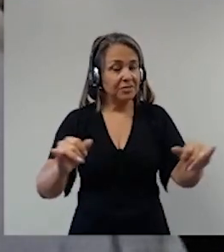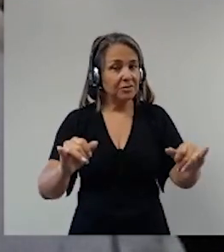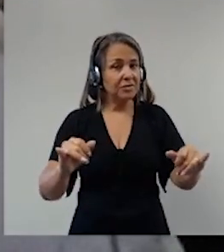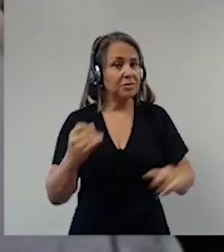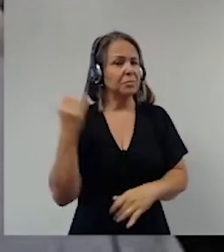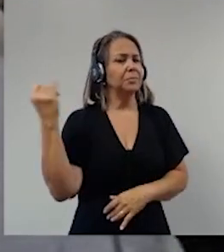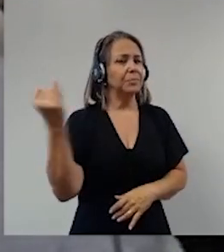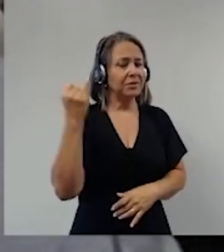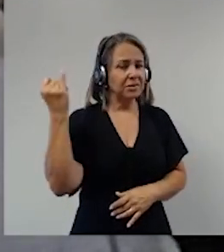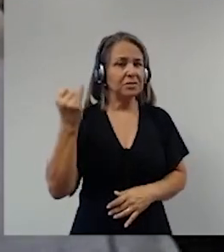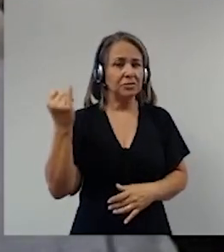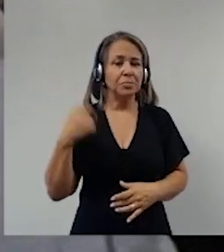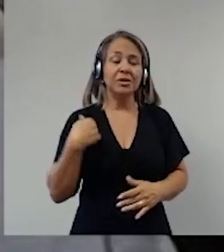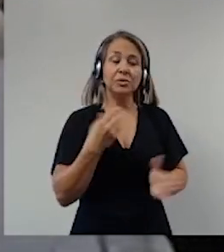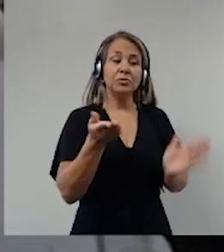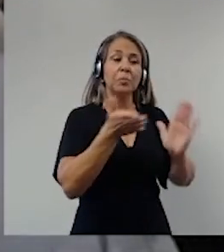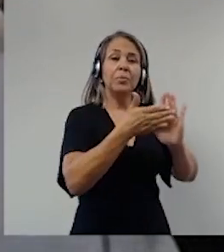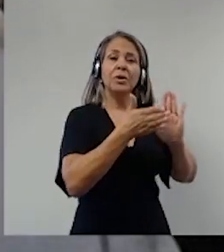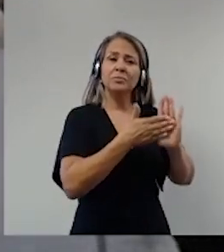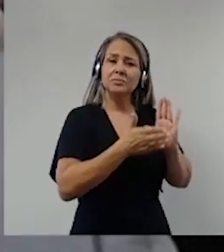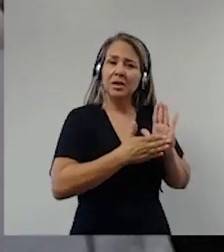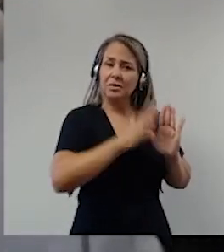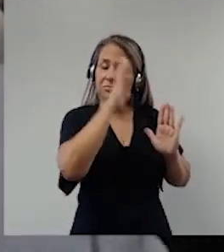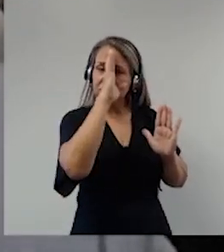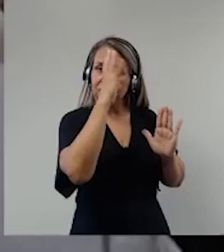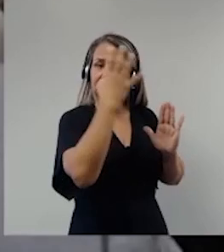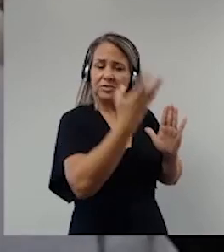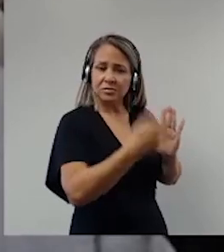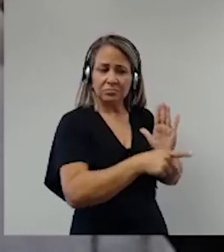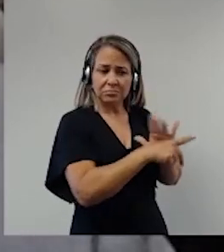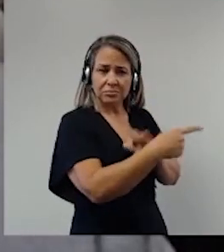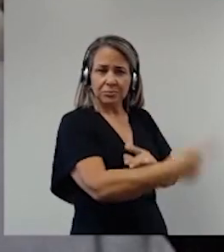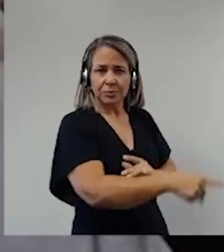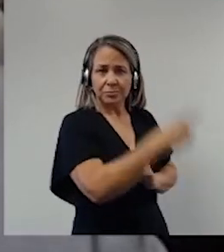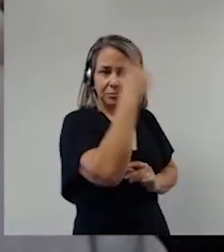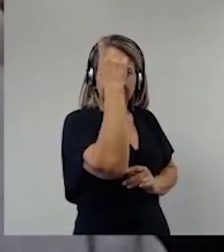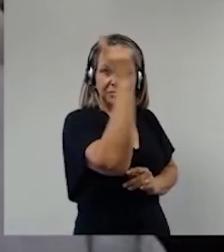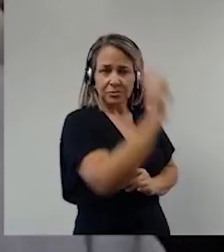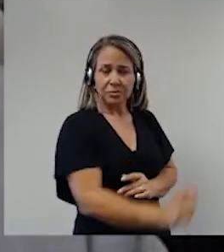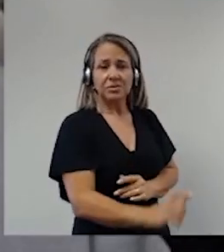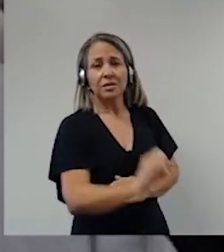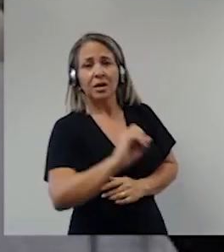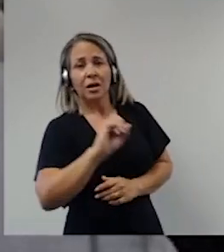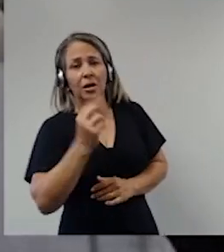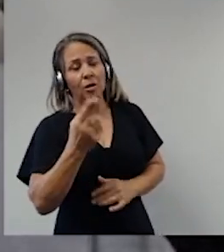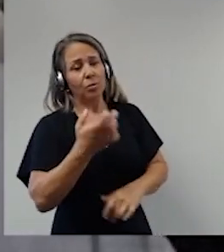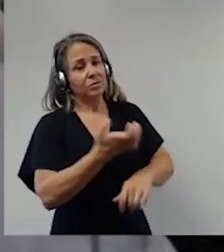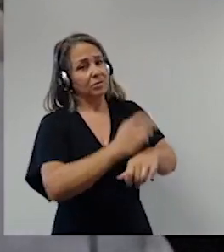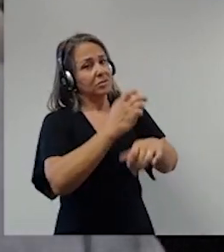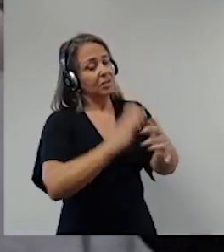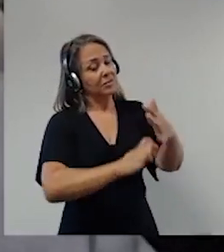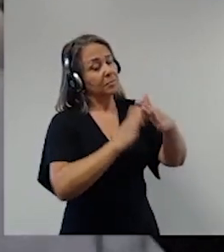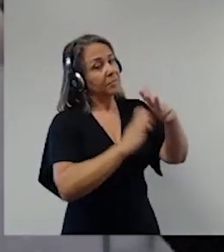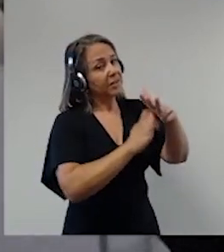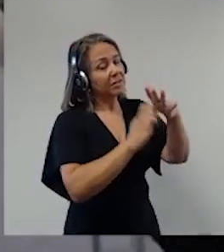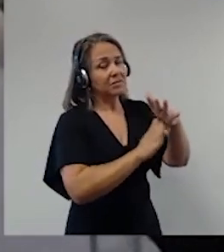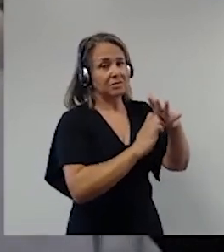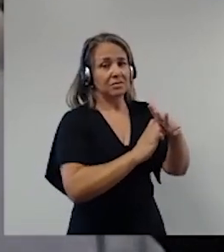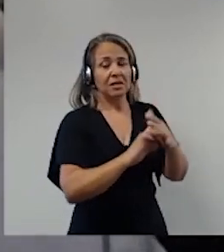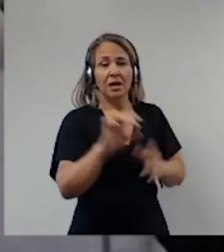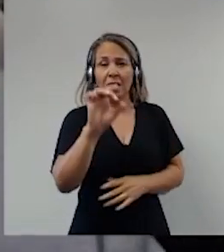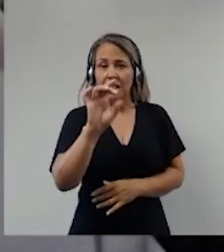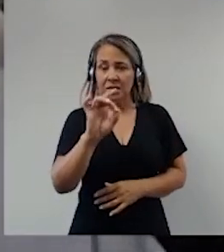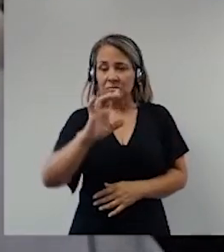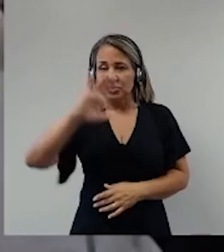úteis para pautar as decisões dos próprios indivíduos, das empresas, né? E não só